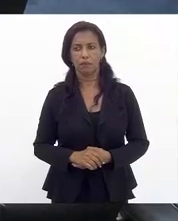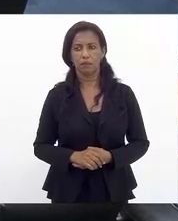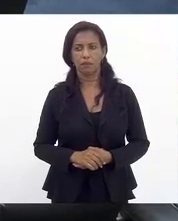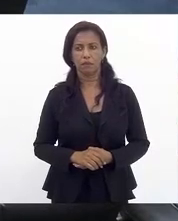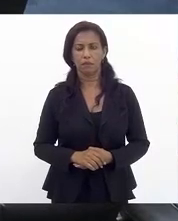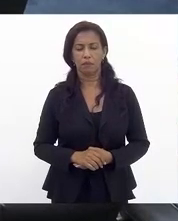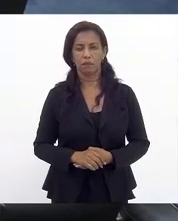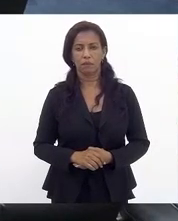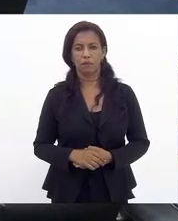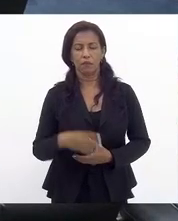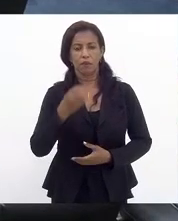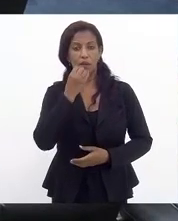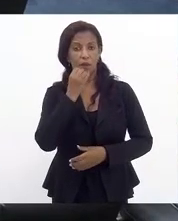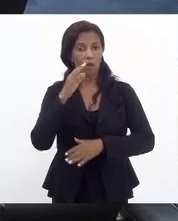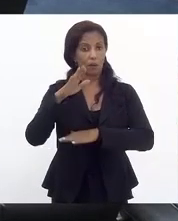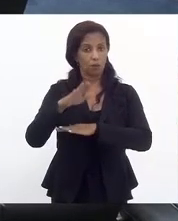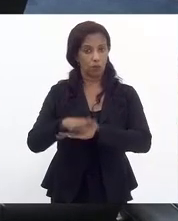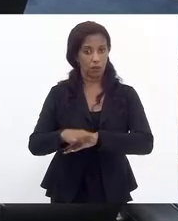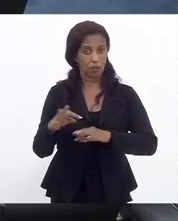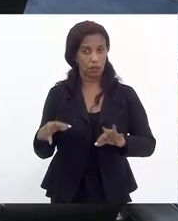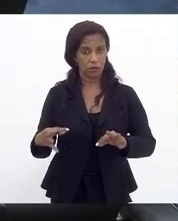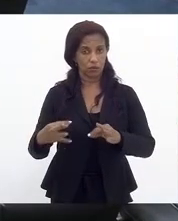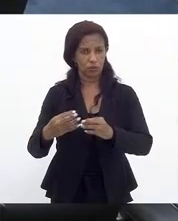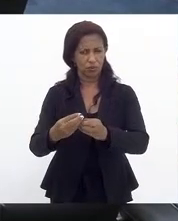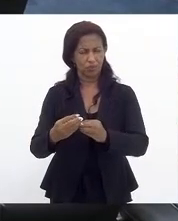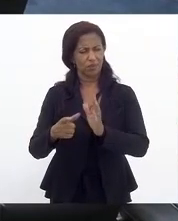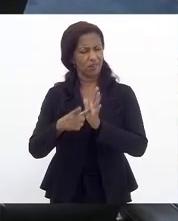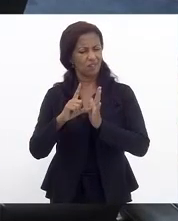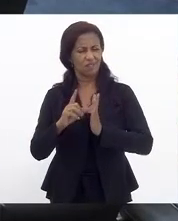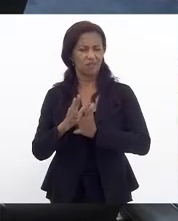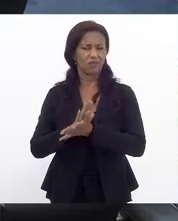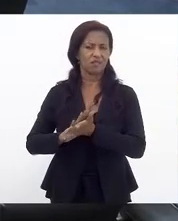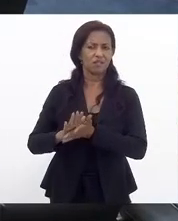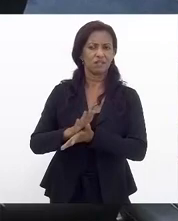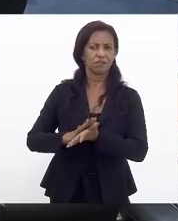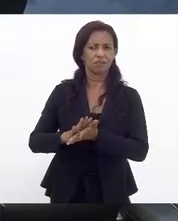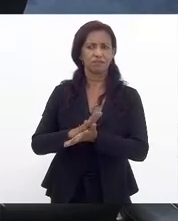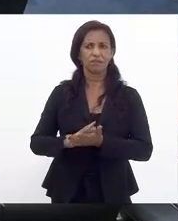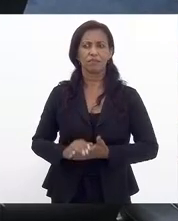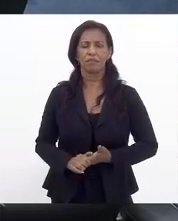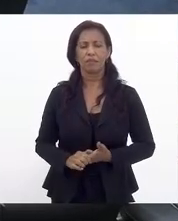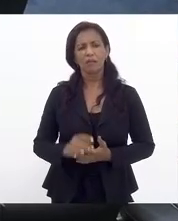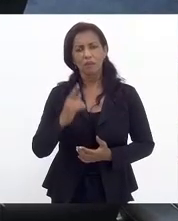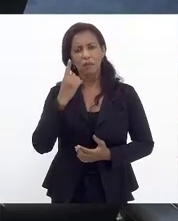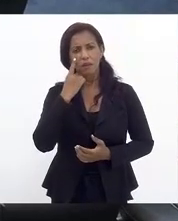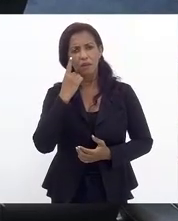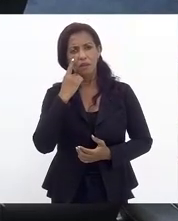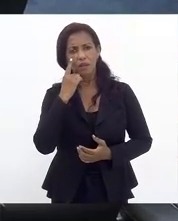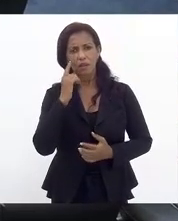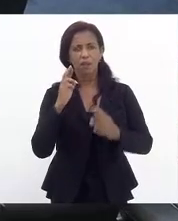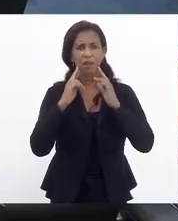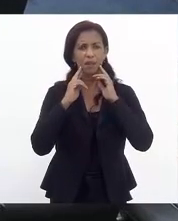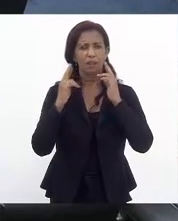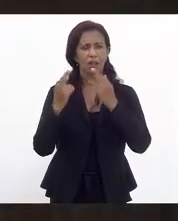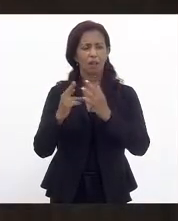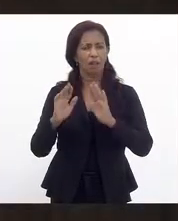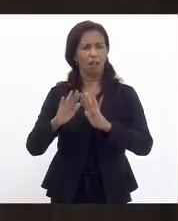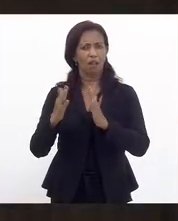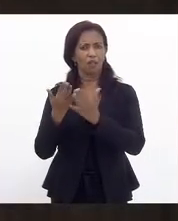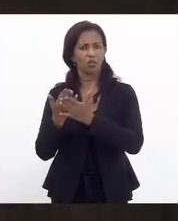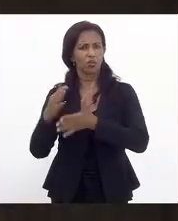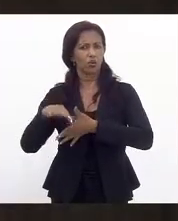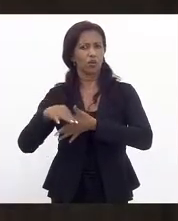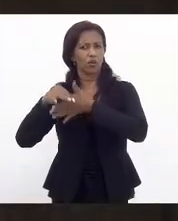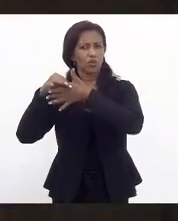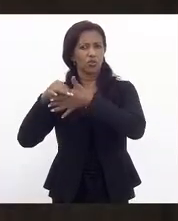Oi boa tarde a todos e a todos antes de mais nada eu tive vendo a reunião do colégio de líderes